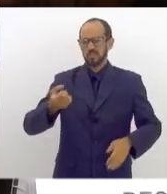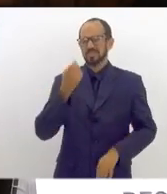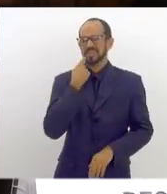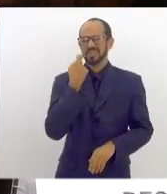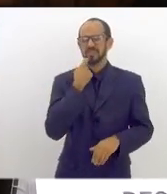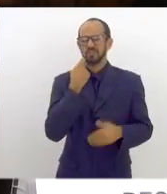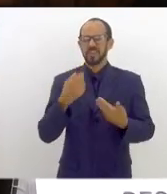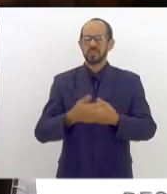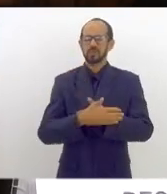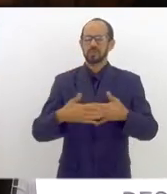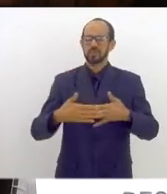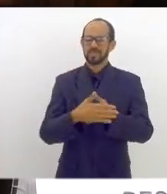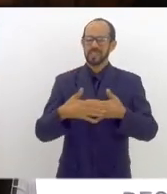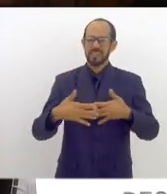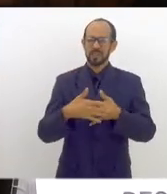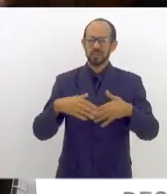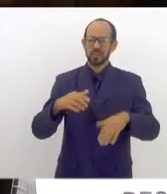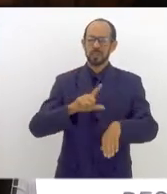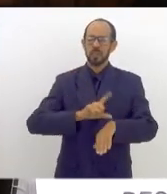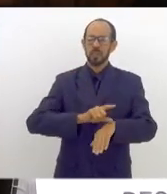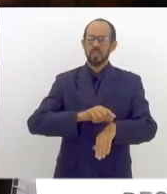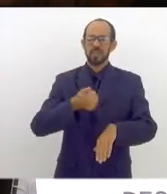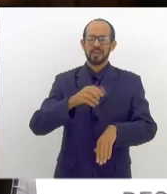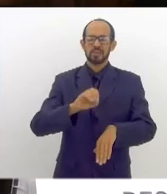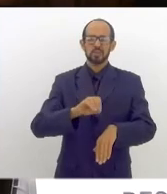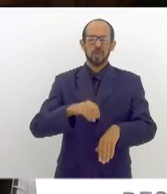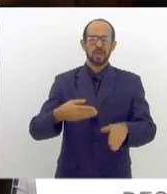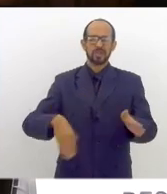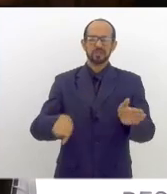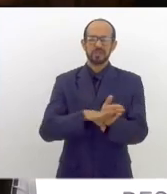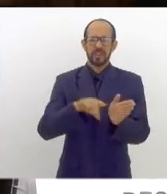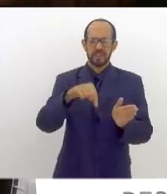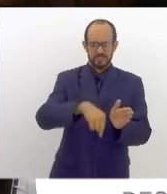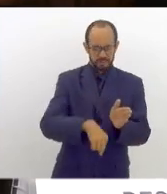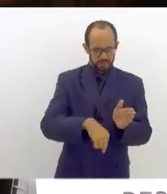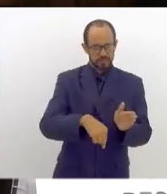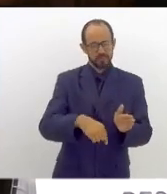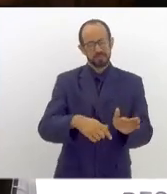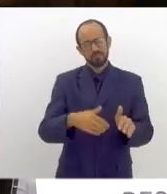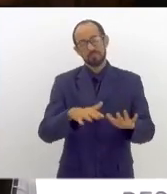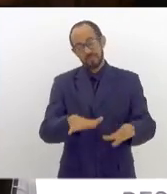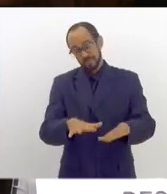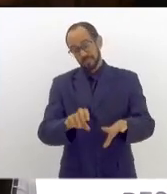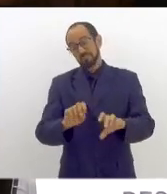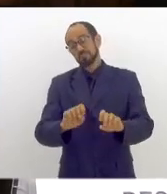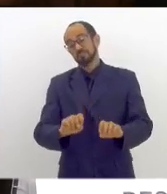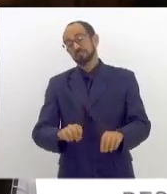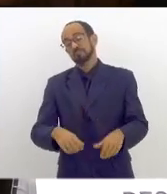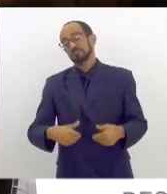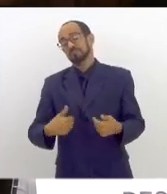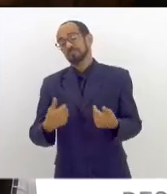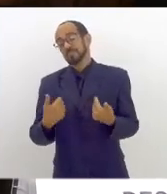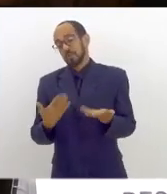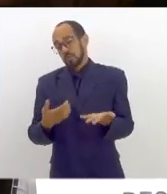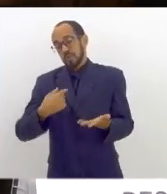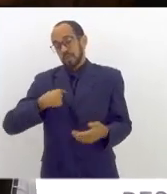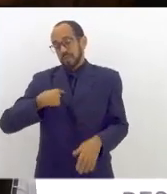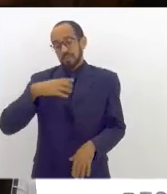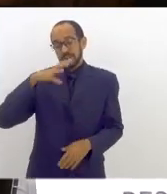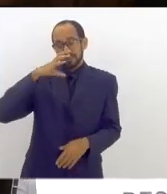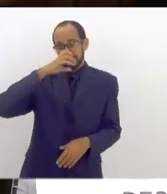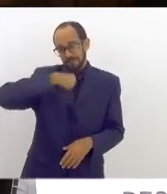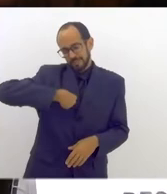centro da cidade Com esse trânsito Maluco e estarem aqui pois bem eu era resistente receber